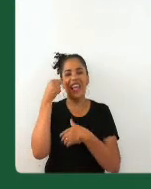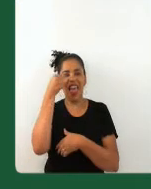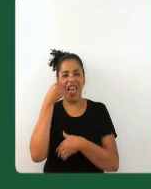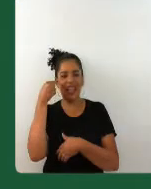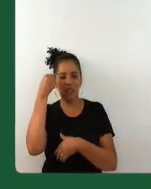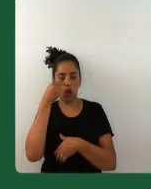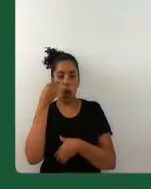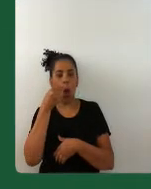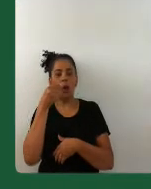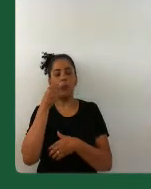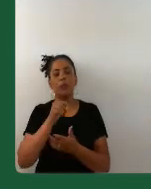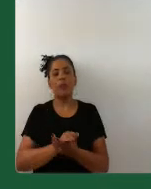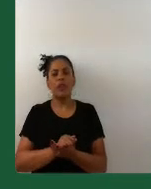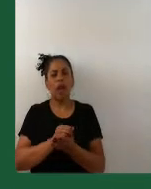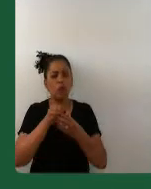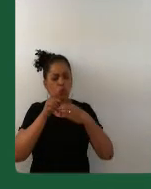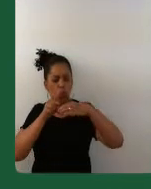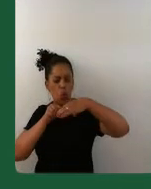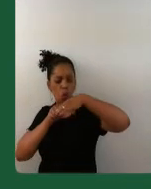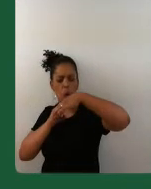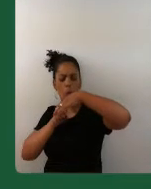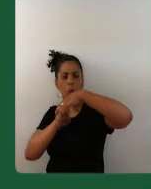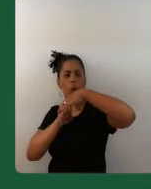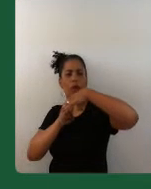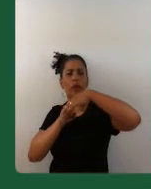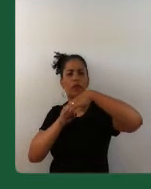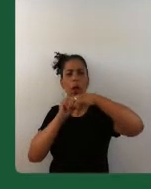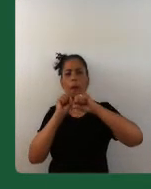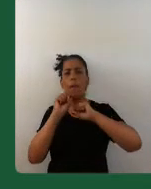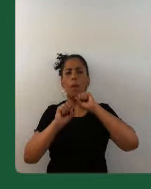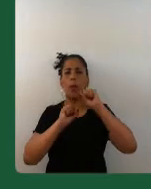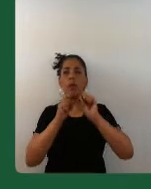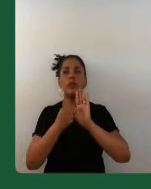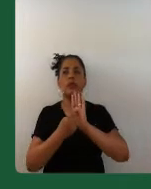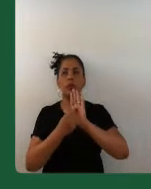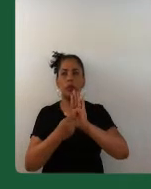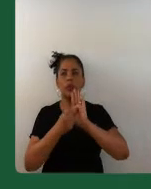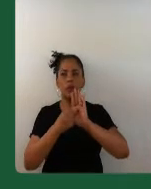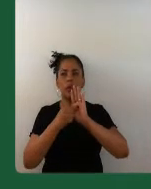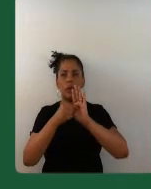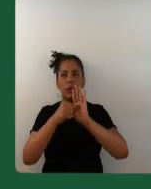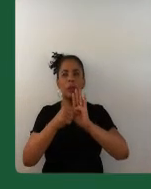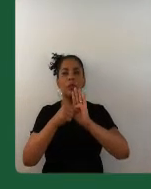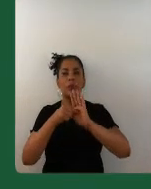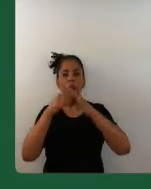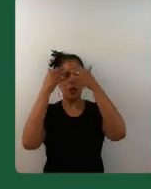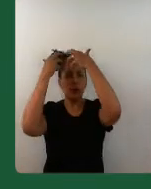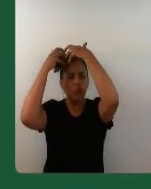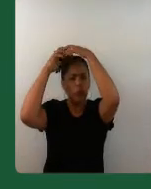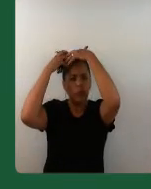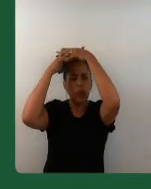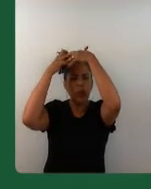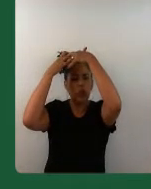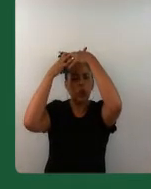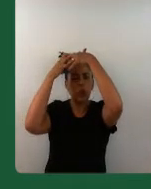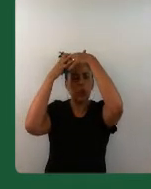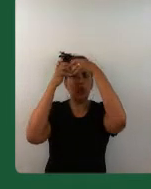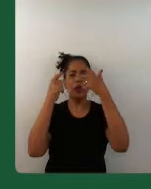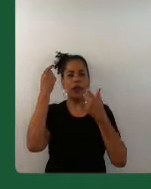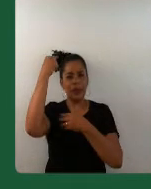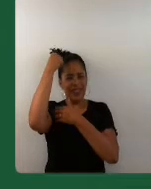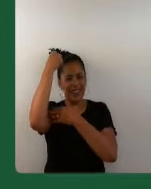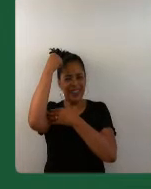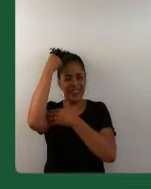a tomografia demonstrando o grande líquido acumulado dentro do cérebro. Então,